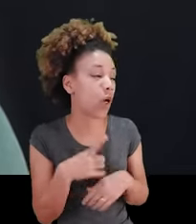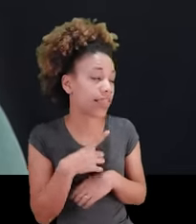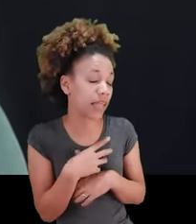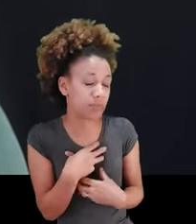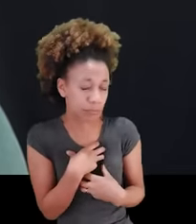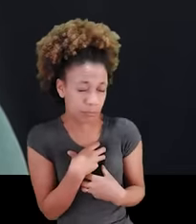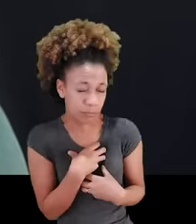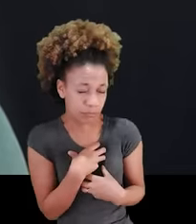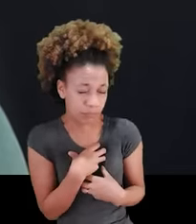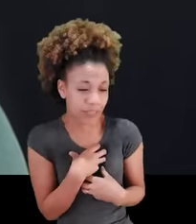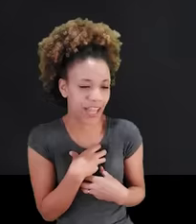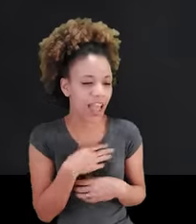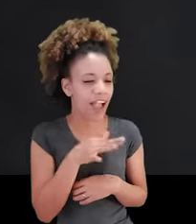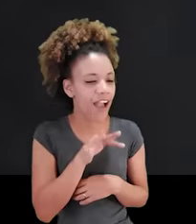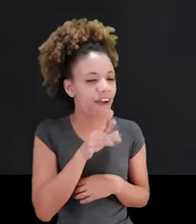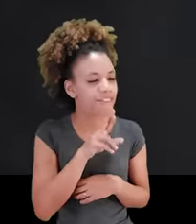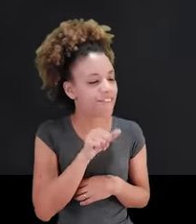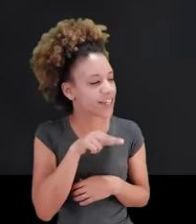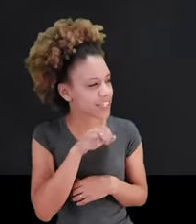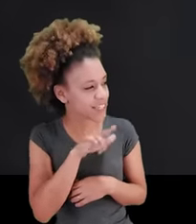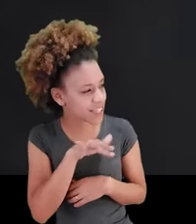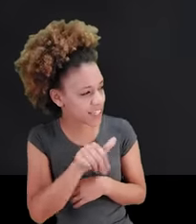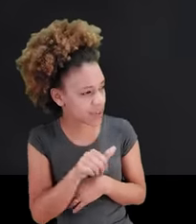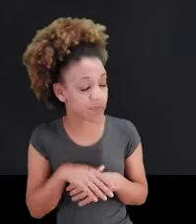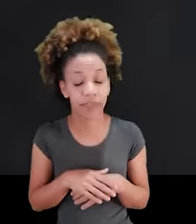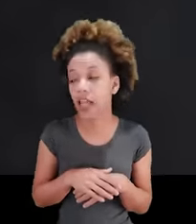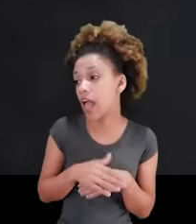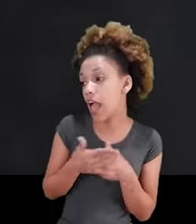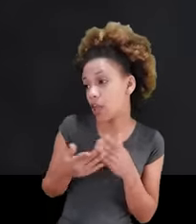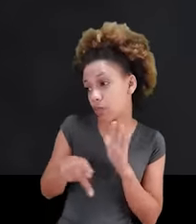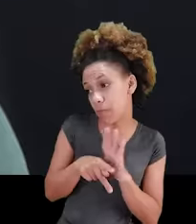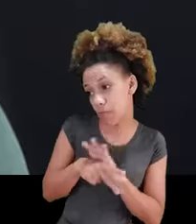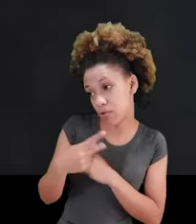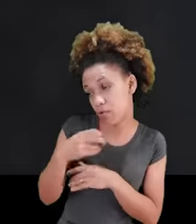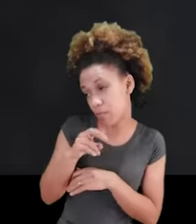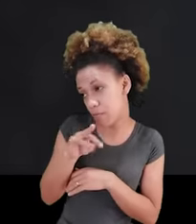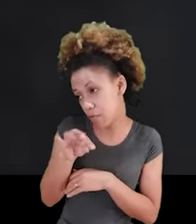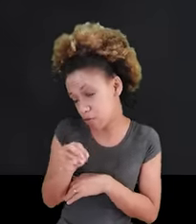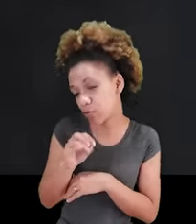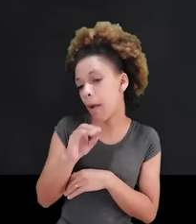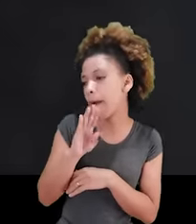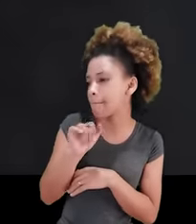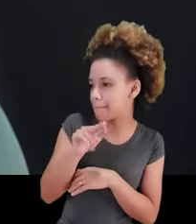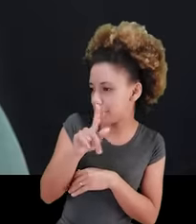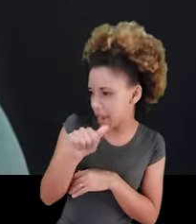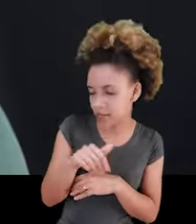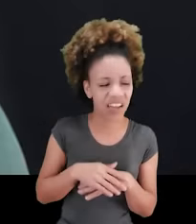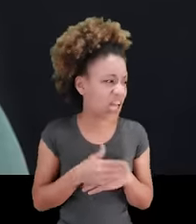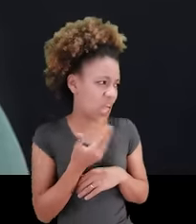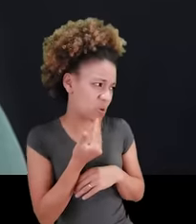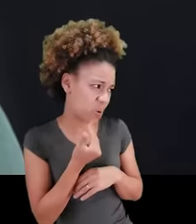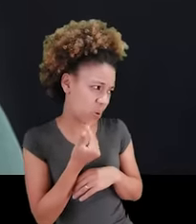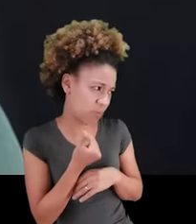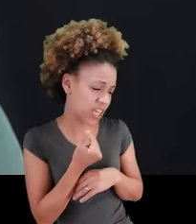pavor. Francesinha. Francesinha é uma coisa muito local do Porto. Sim. Aquela Porto, Braga, o norte do país. E eu comi